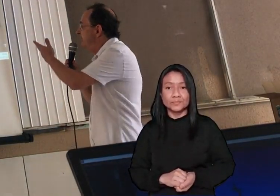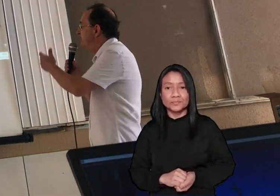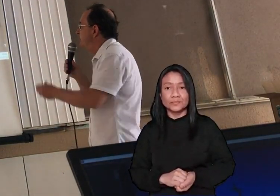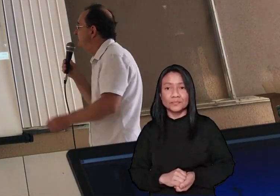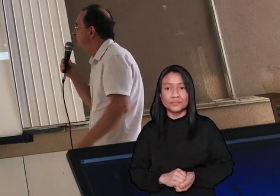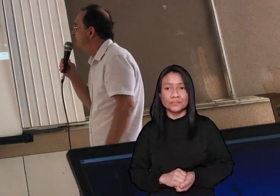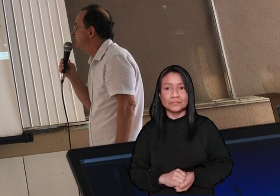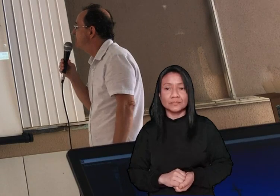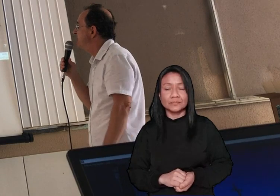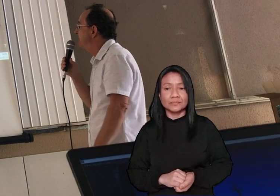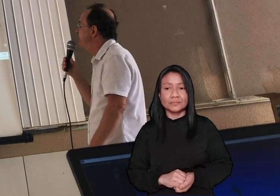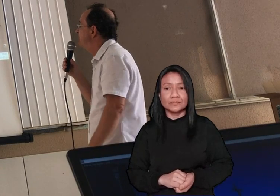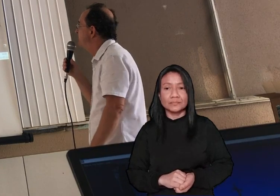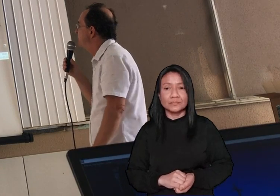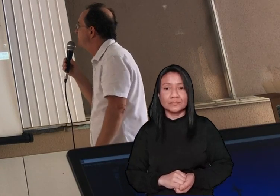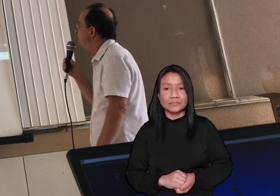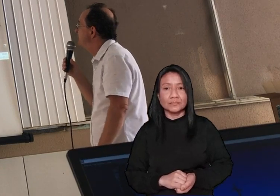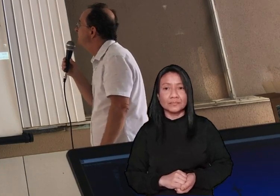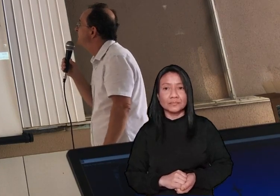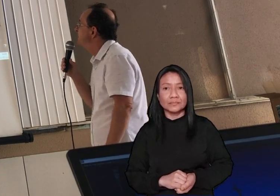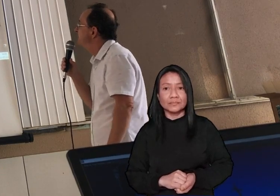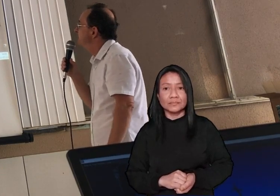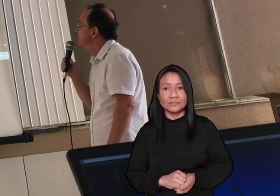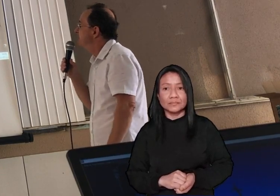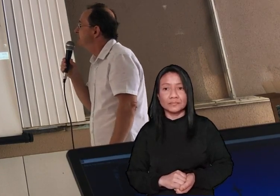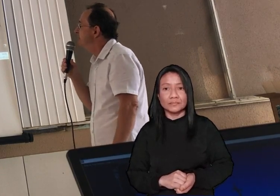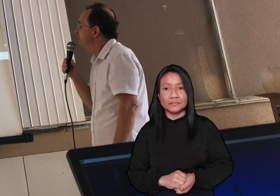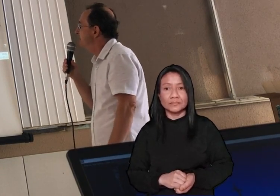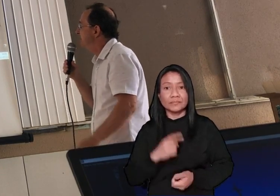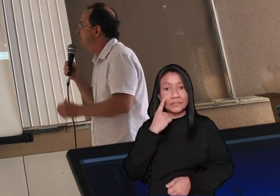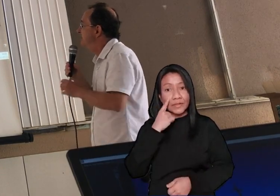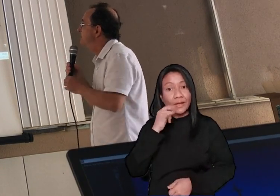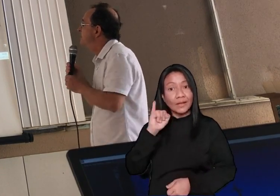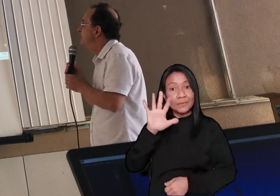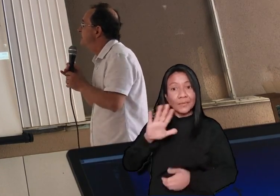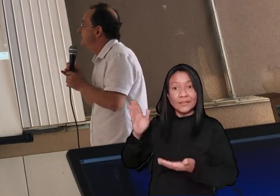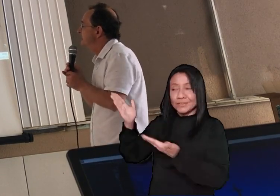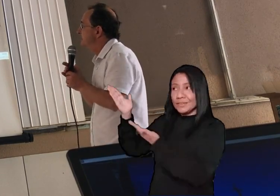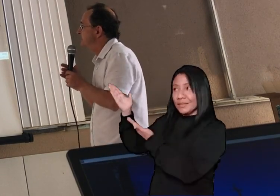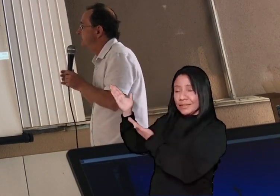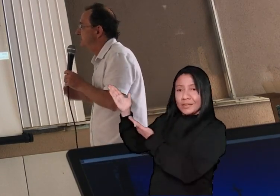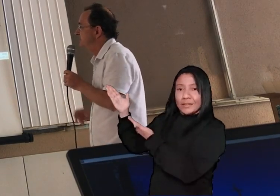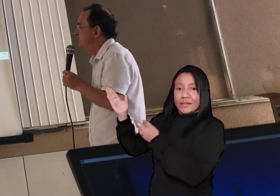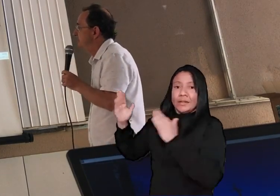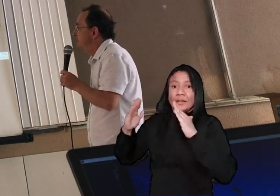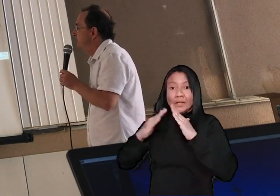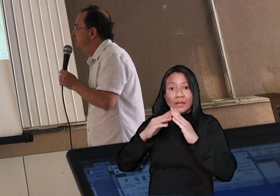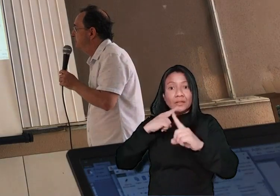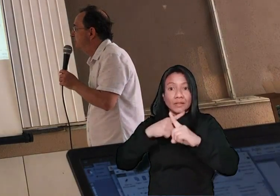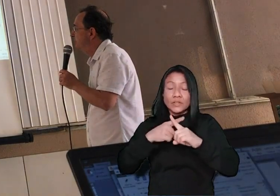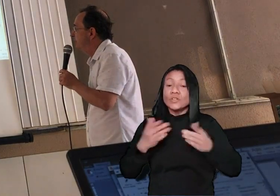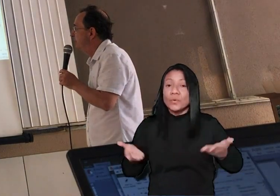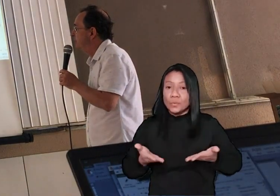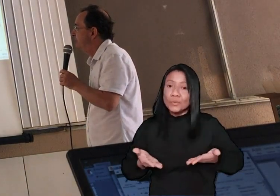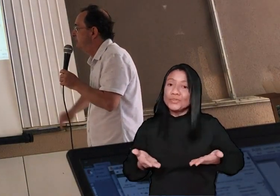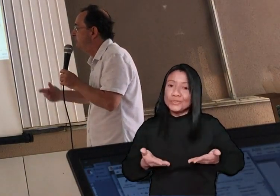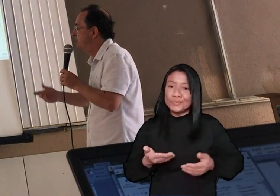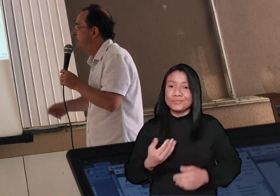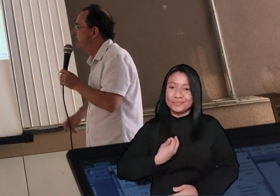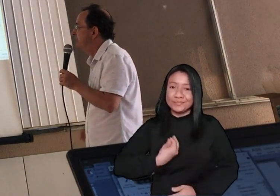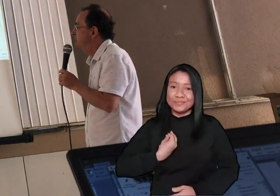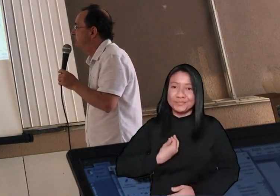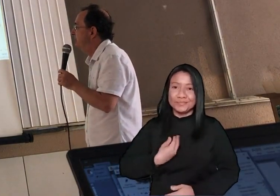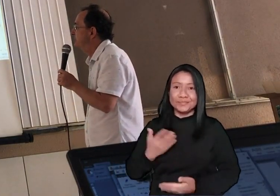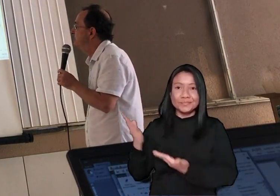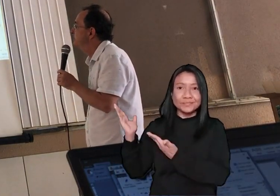E aí a nossa catedral hoje, né, que é a nossa segunda igreja mais